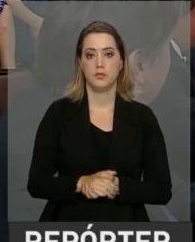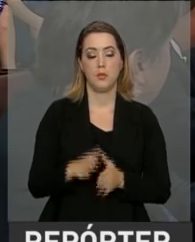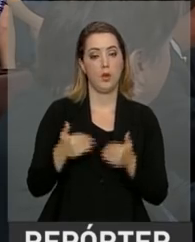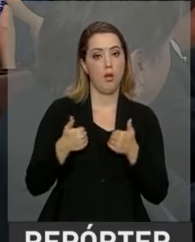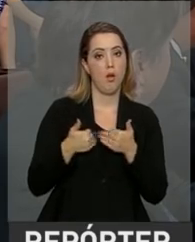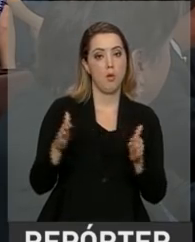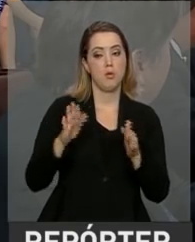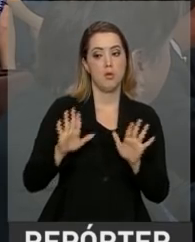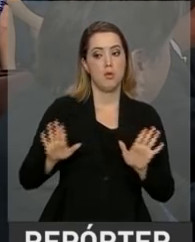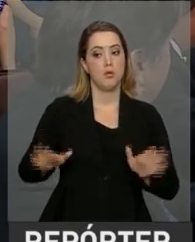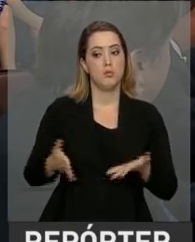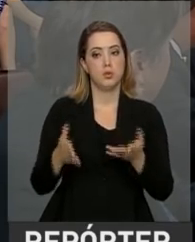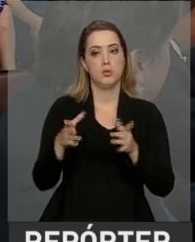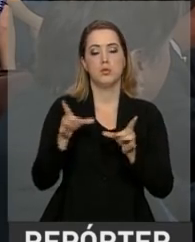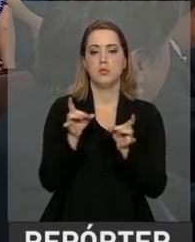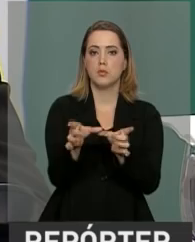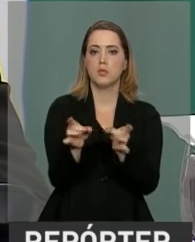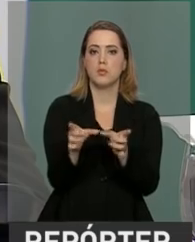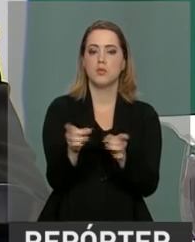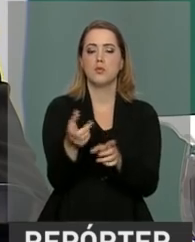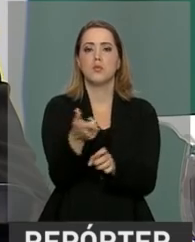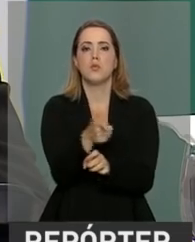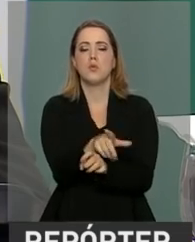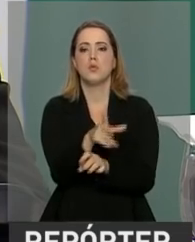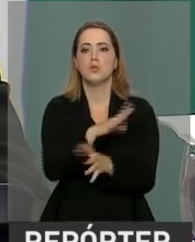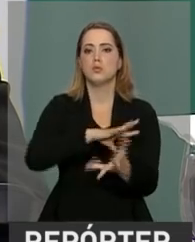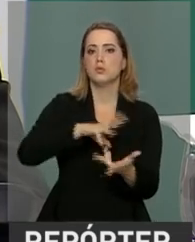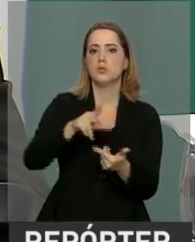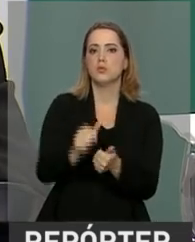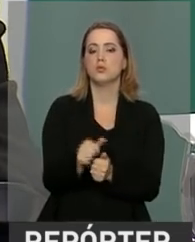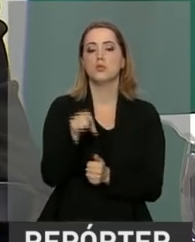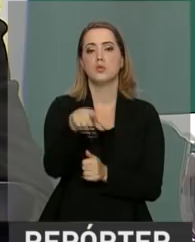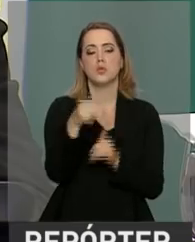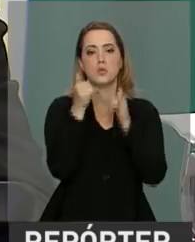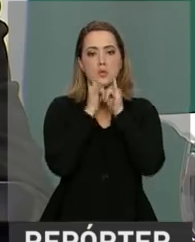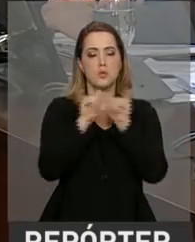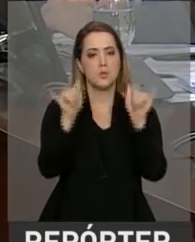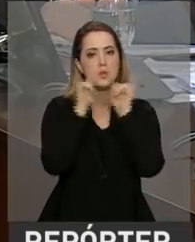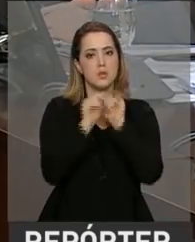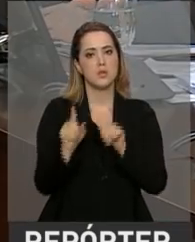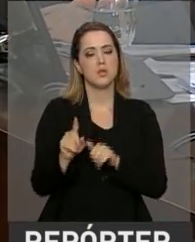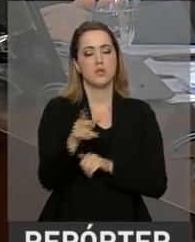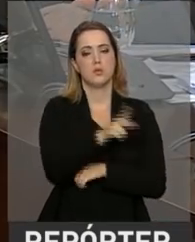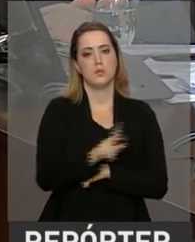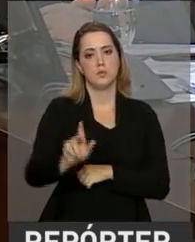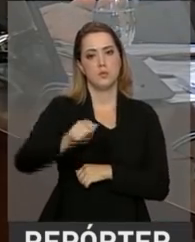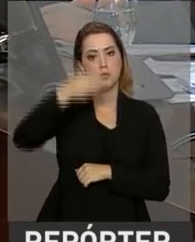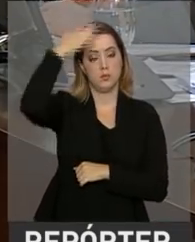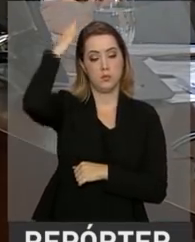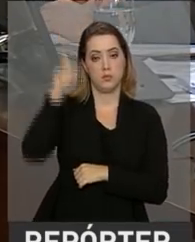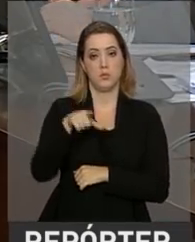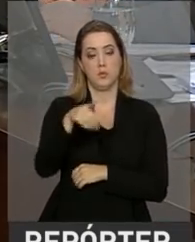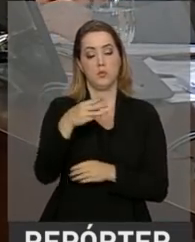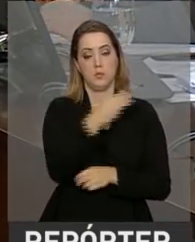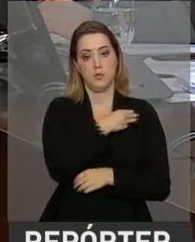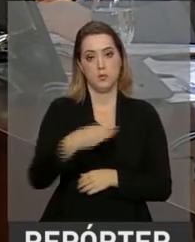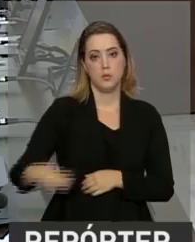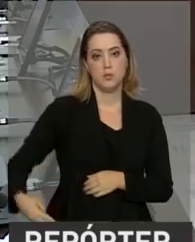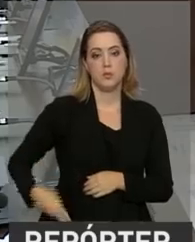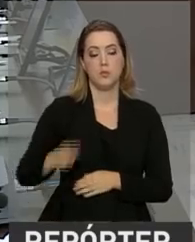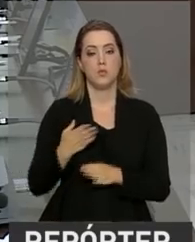aumentar as exportações do Brasil no mundo. Esta foi uma das mensagens do presidente Michel Temer para os ministros que fazem parte da